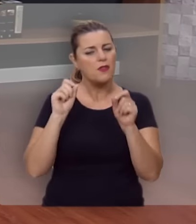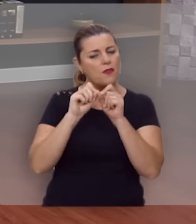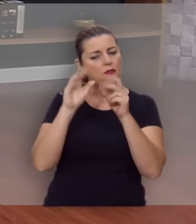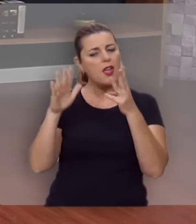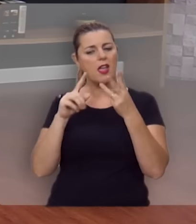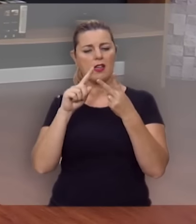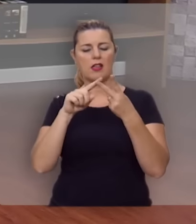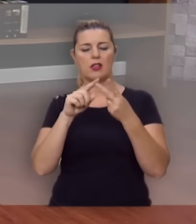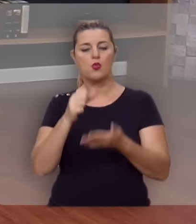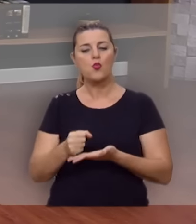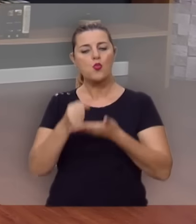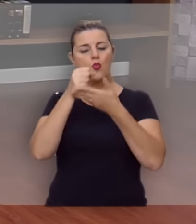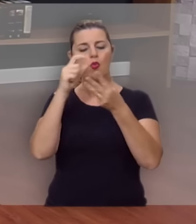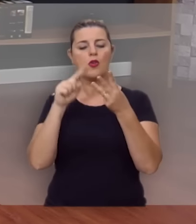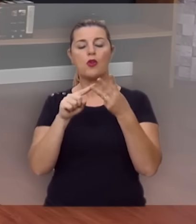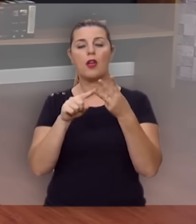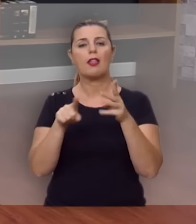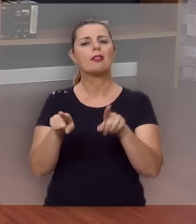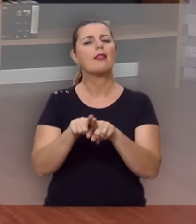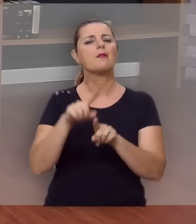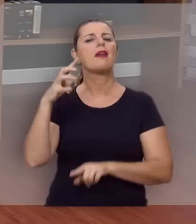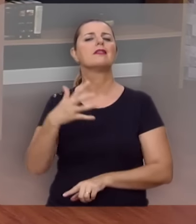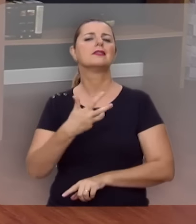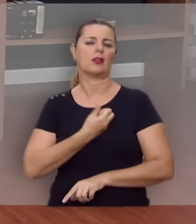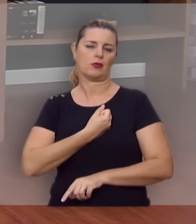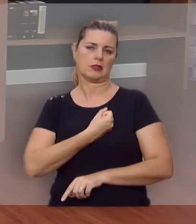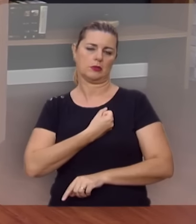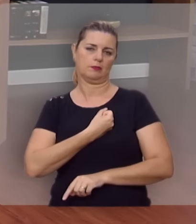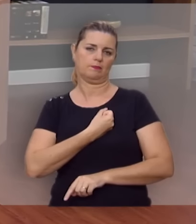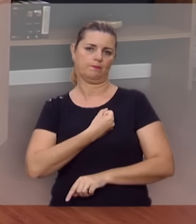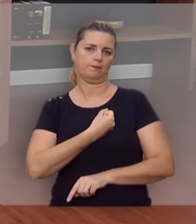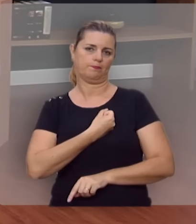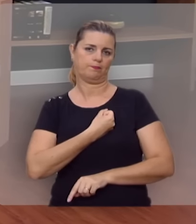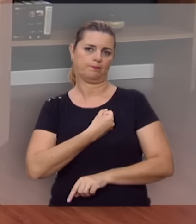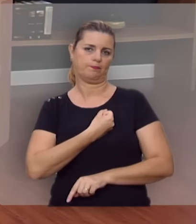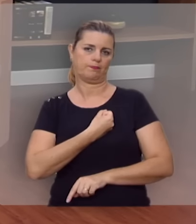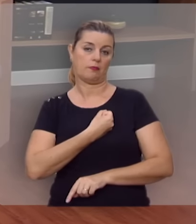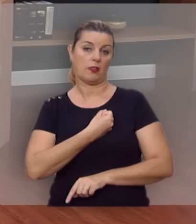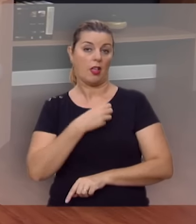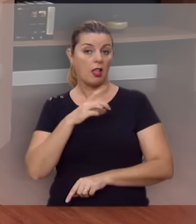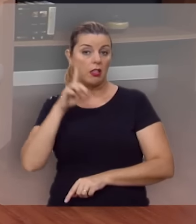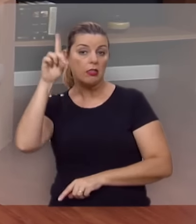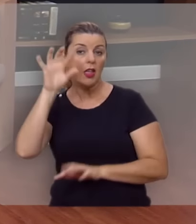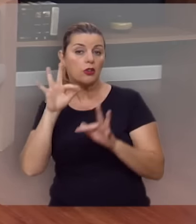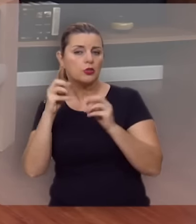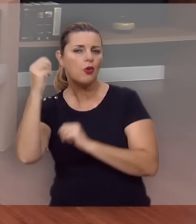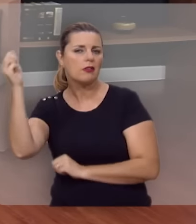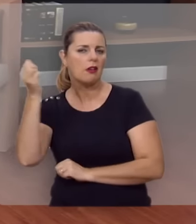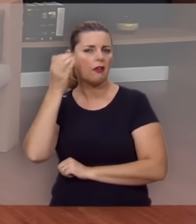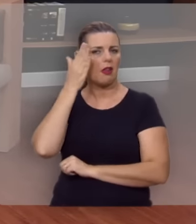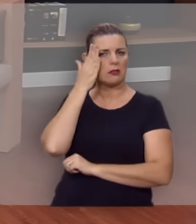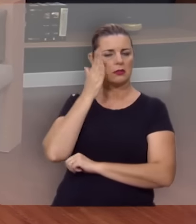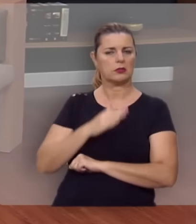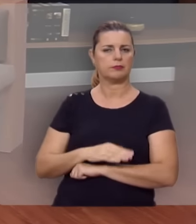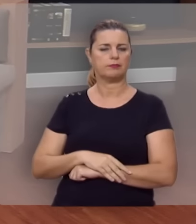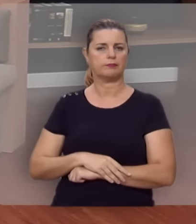Deus criador e o provedor, mas ele é o Deus da salvação. Ele é o Deus de toda a